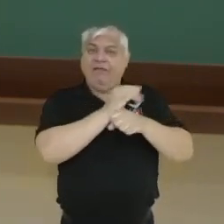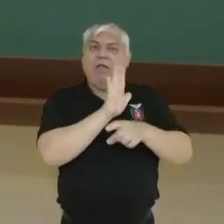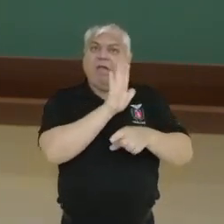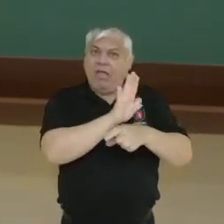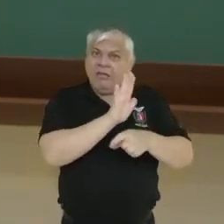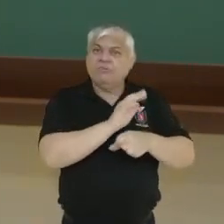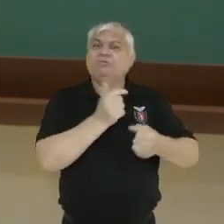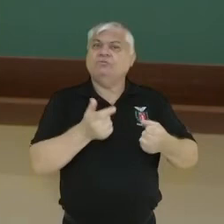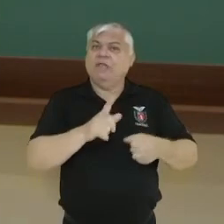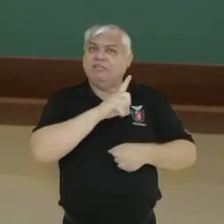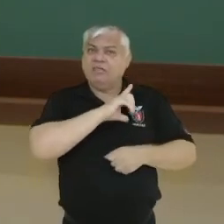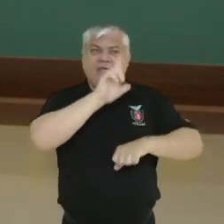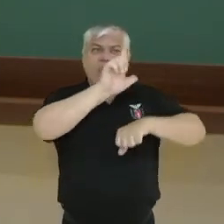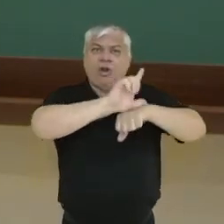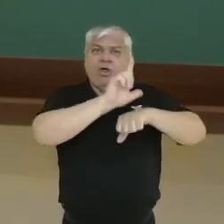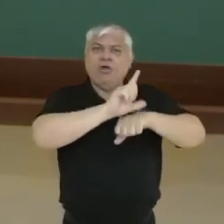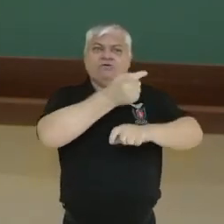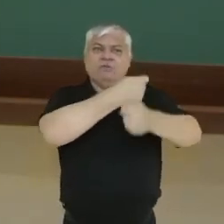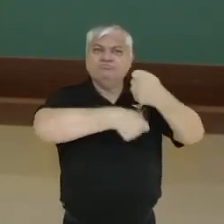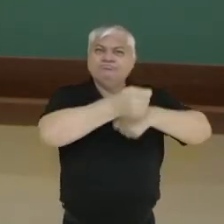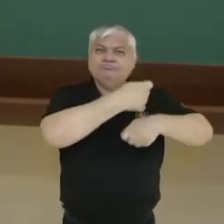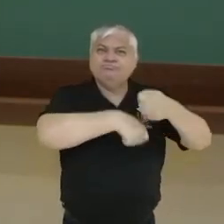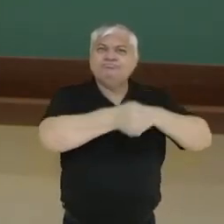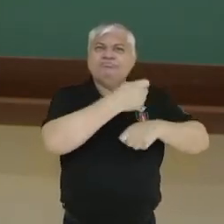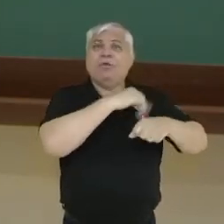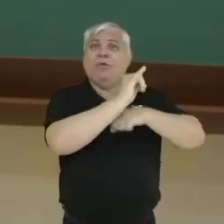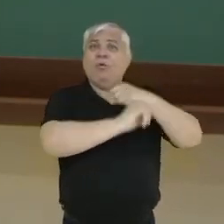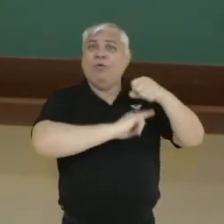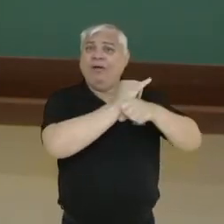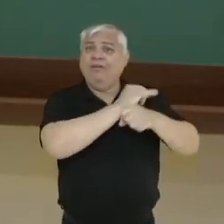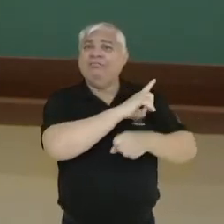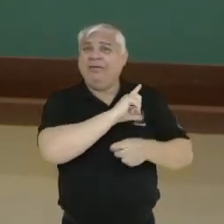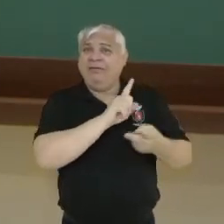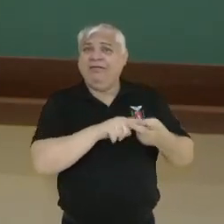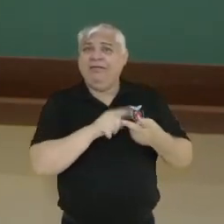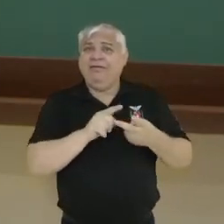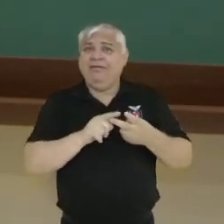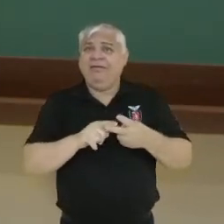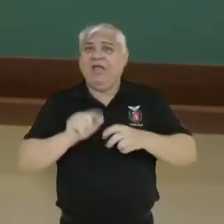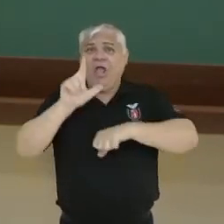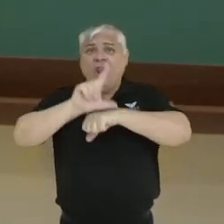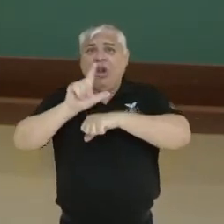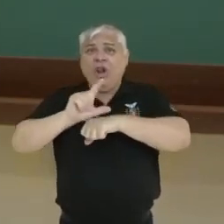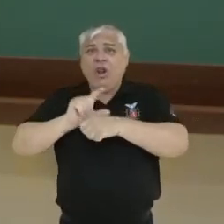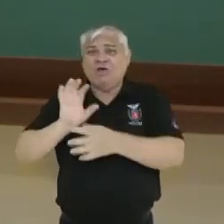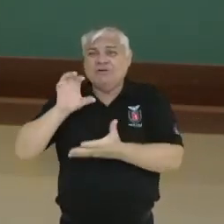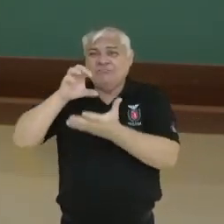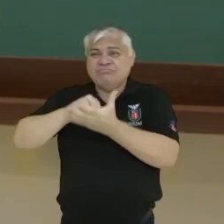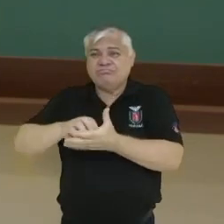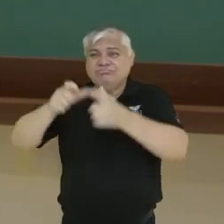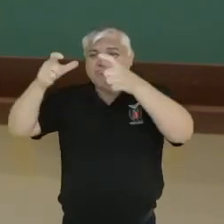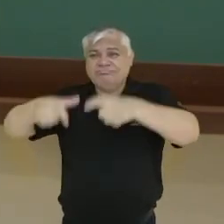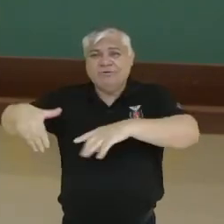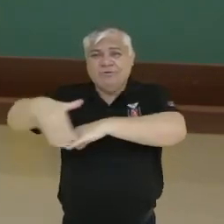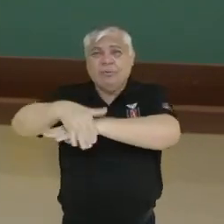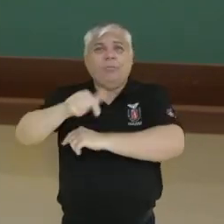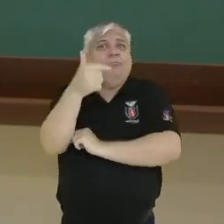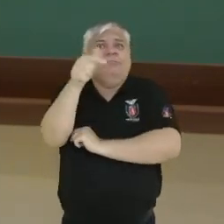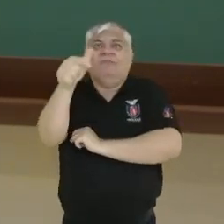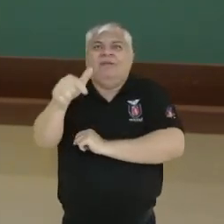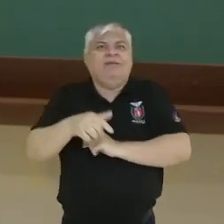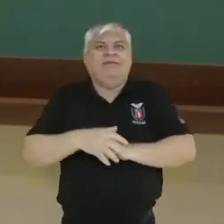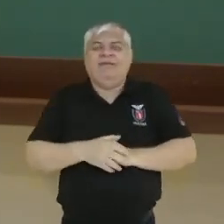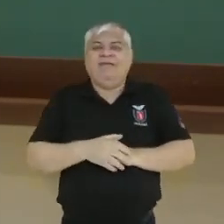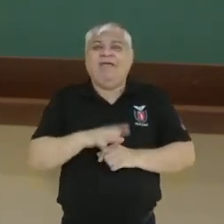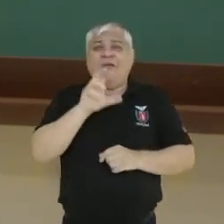se popularizou nesses últimos 20 anos no Brasil, né? E hoje em dia o negócio online está crescendo demais. E a gente vai